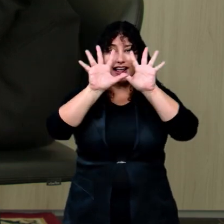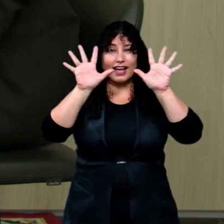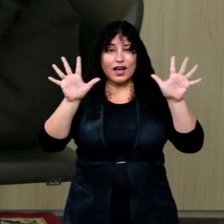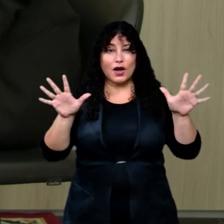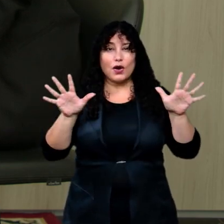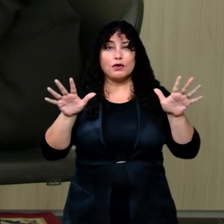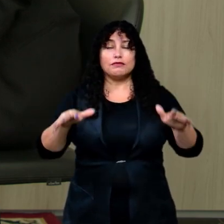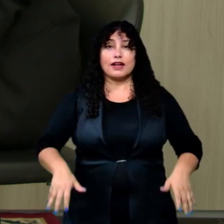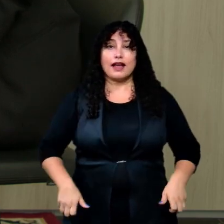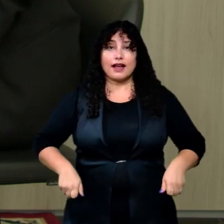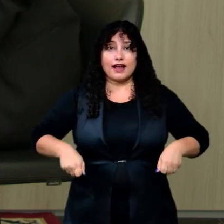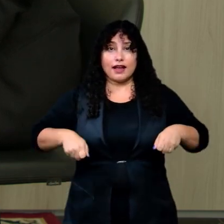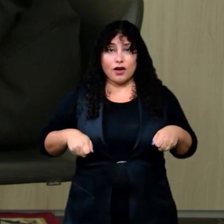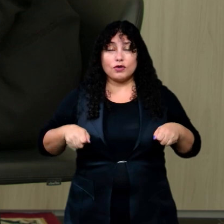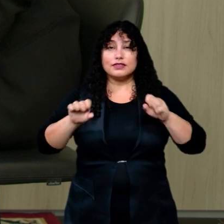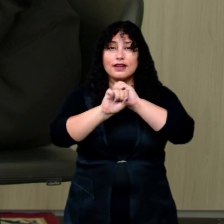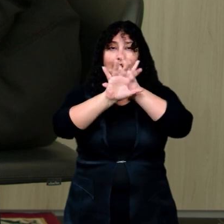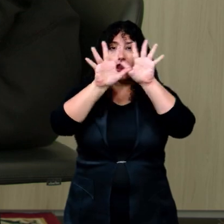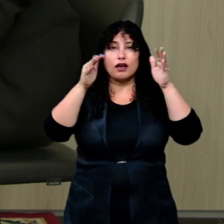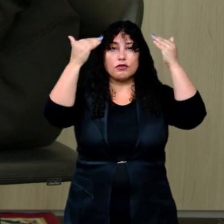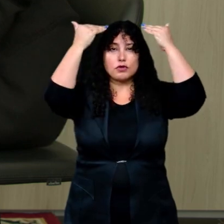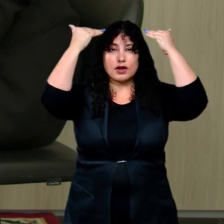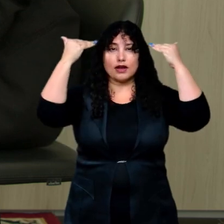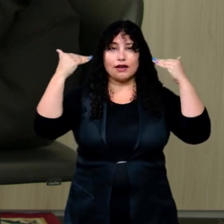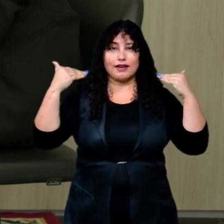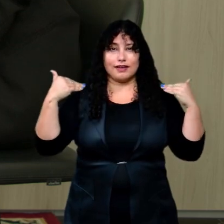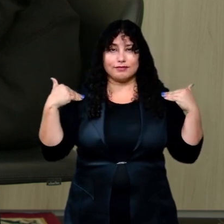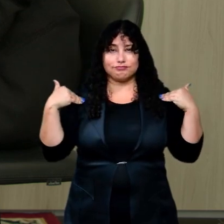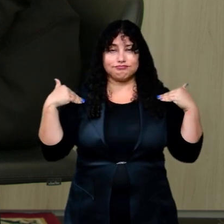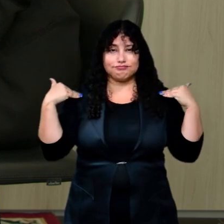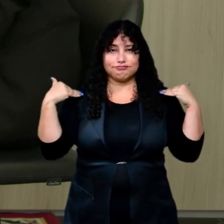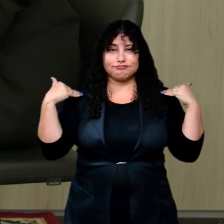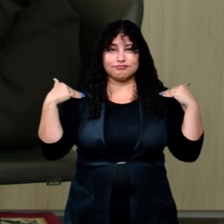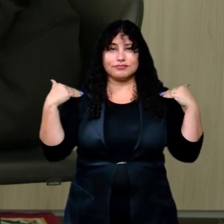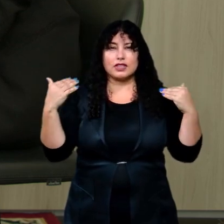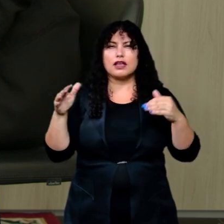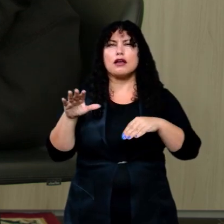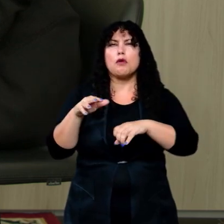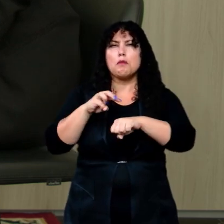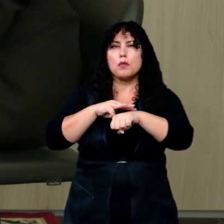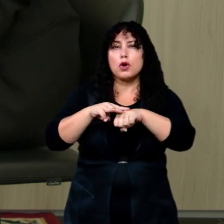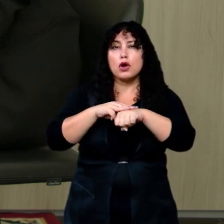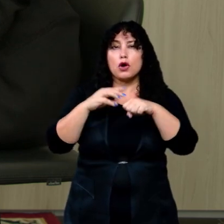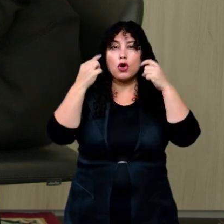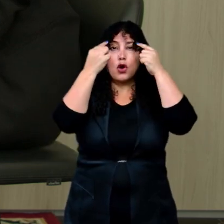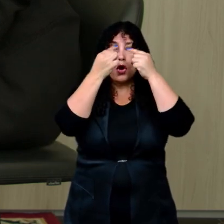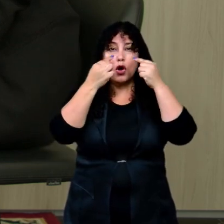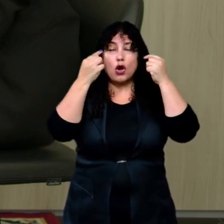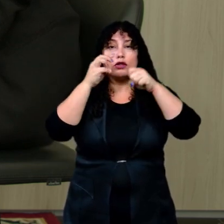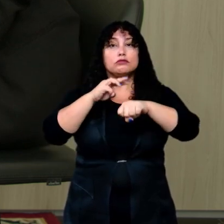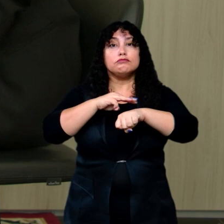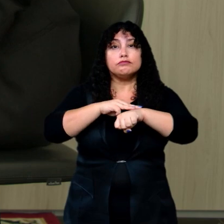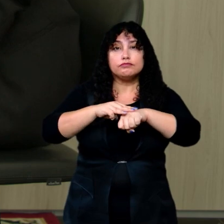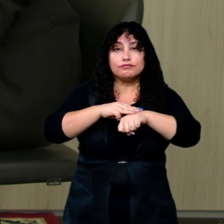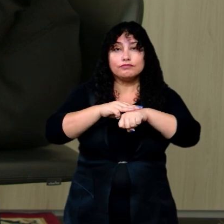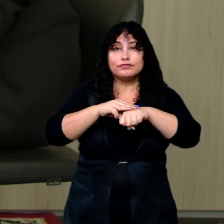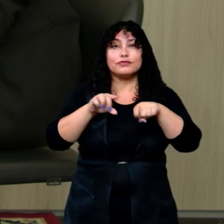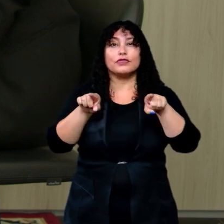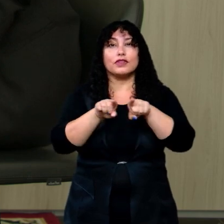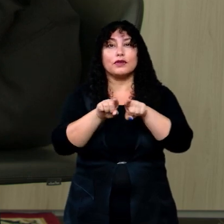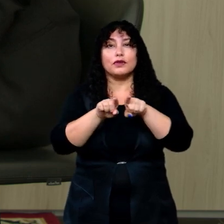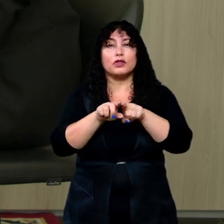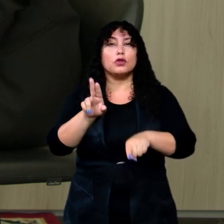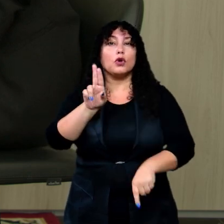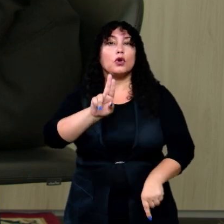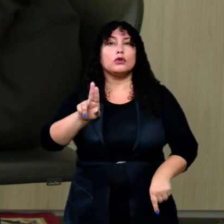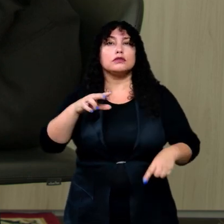com uma calça tons claros, tenho cabelos de altura média, castanhos, olhos castanhos também, e estou